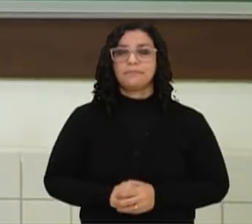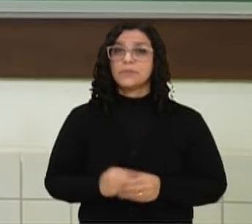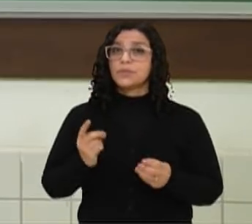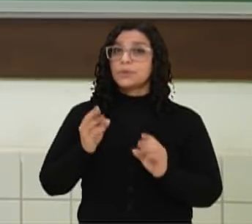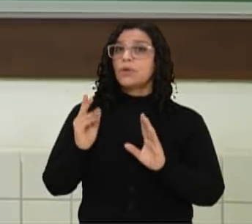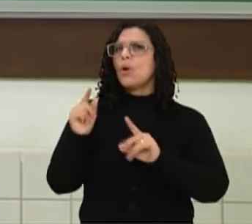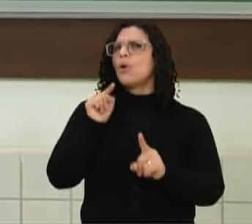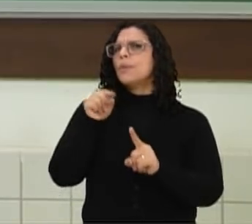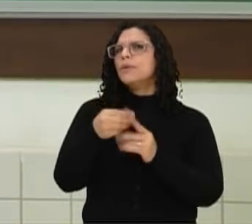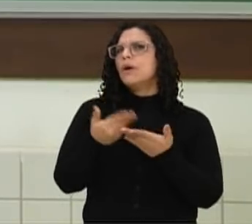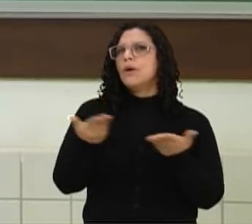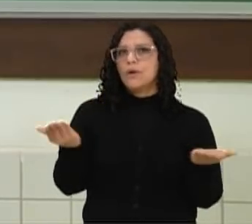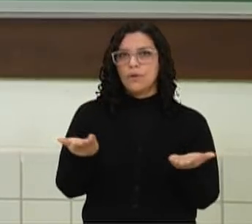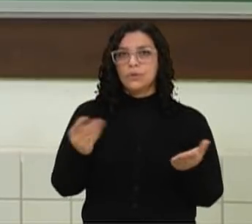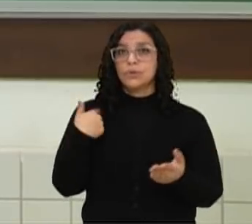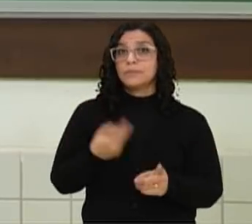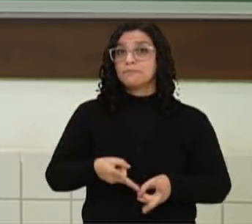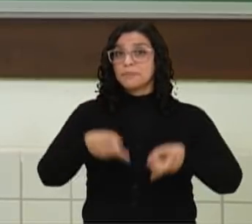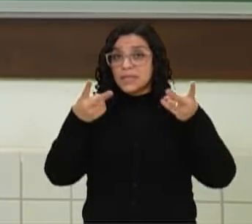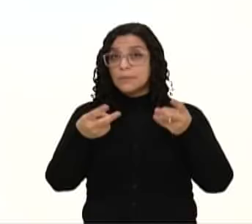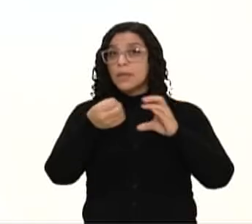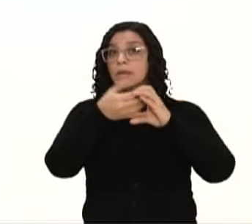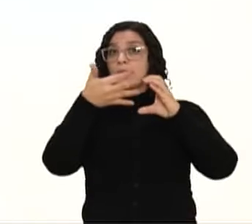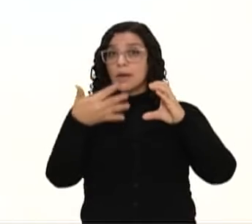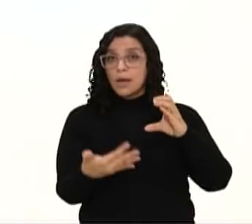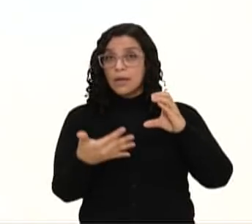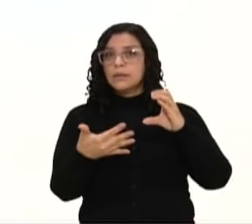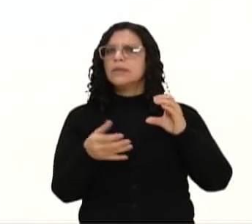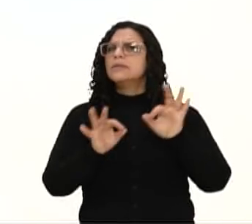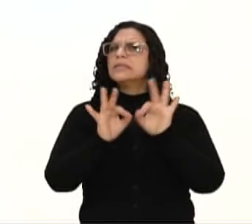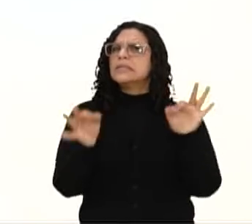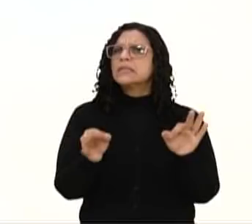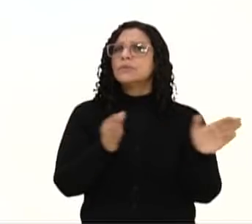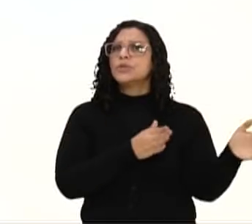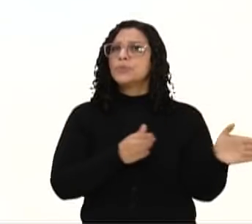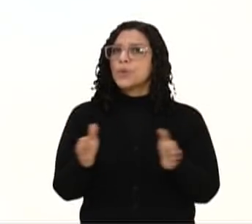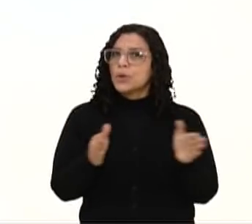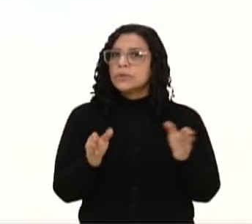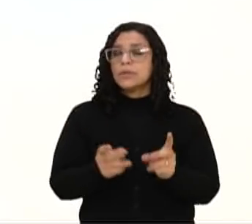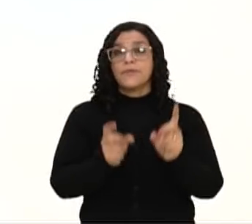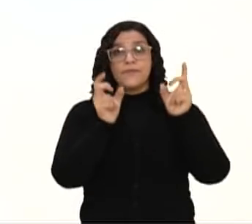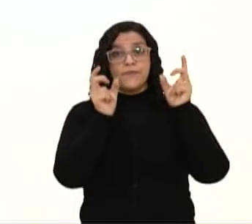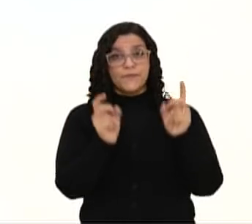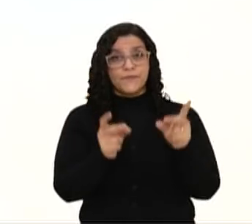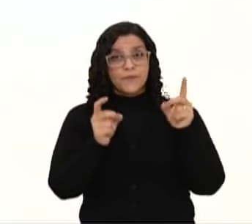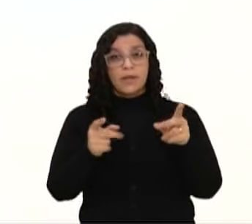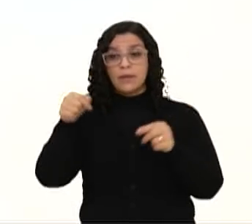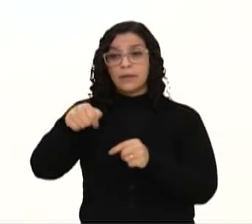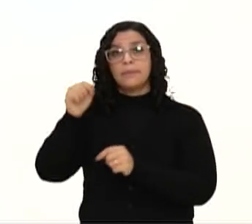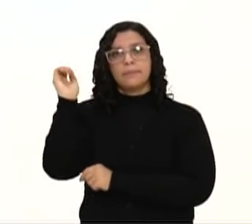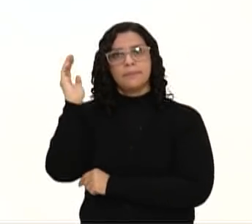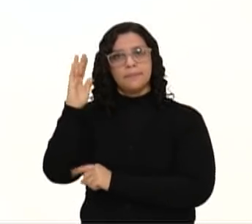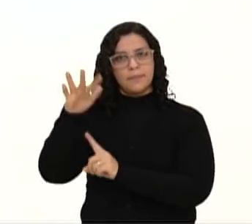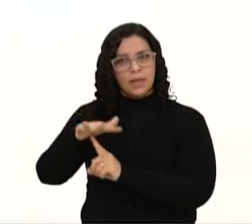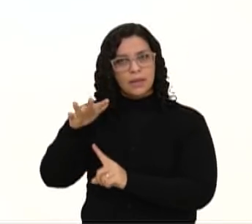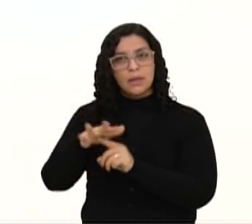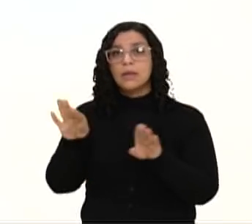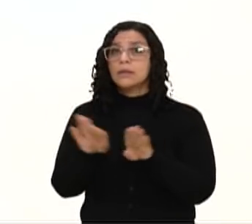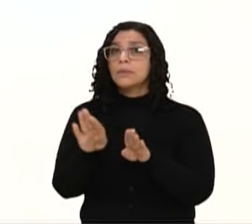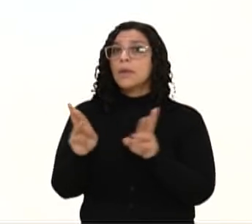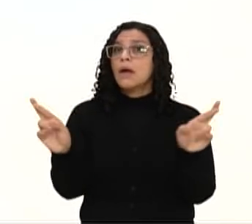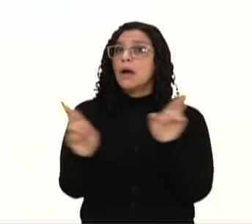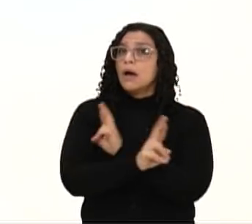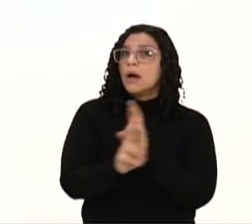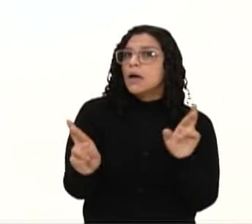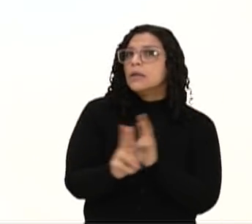lá para o nosso objetivo: identificar características básicas de produção, circulação e consumo no Paraná e qual a